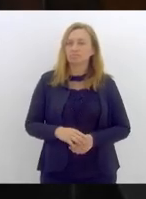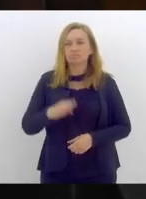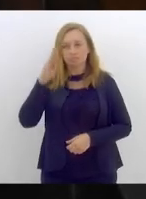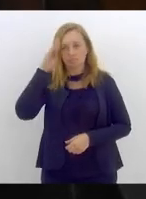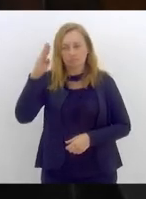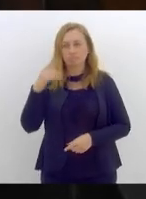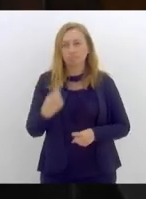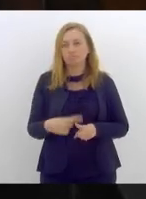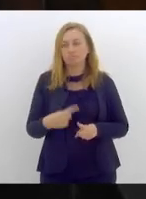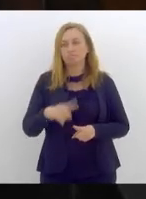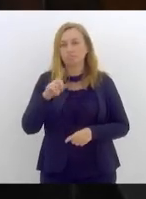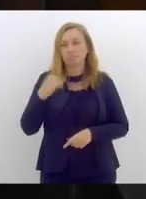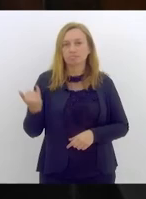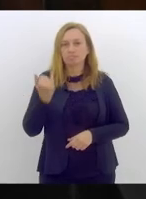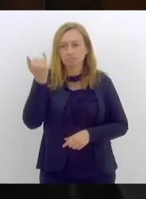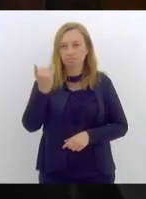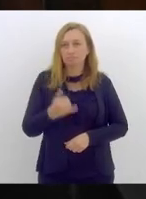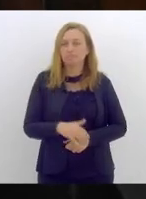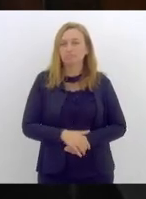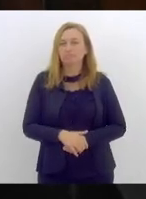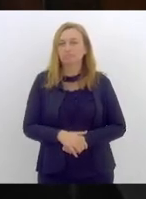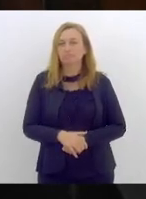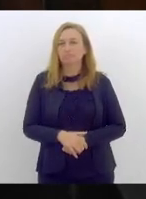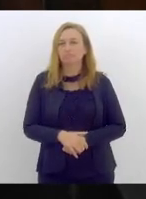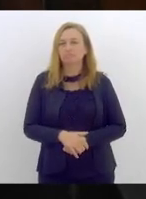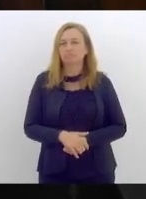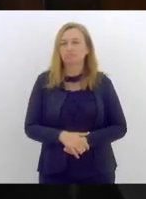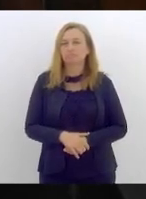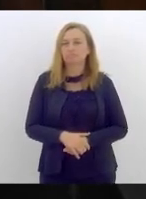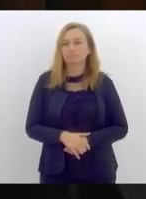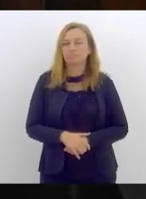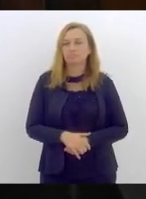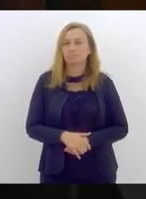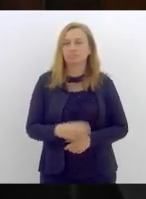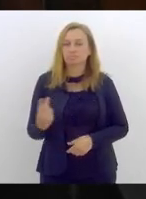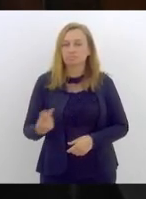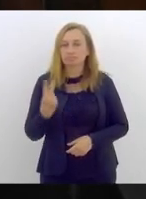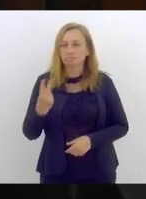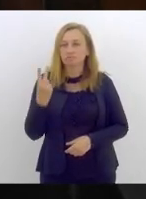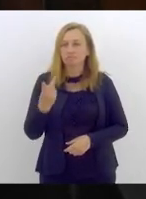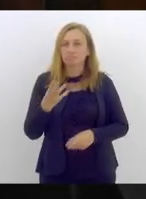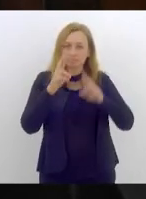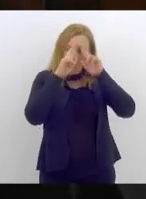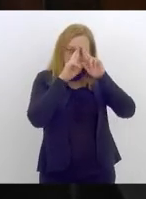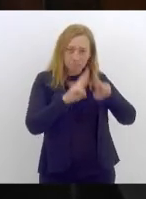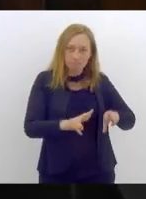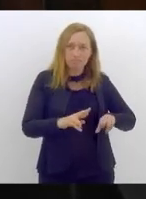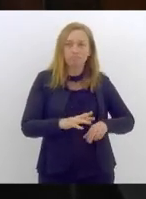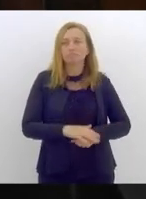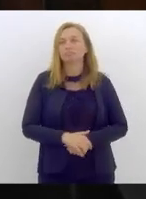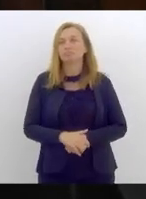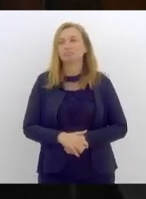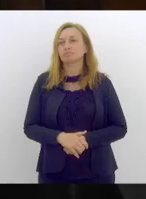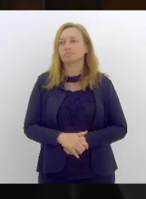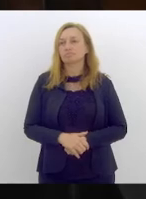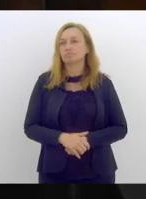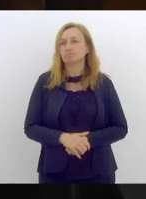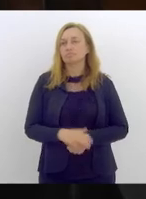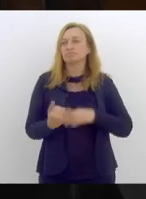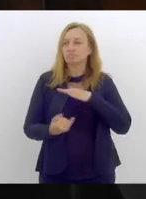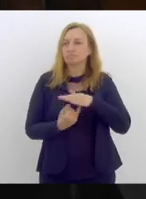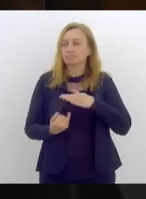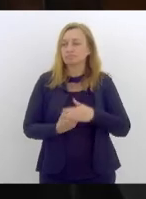é muito importante nós valorizarmos respeitarmos as nossas